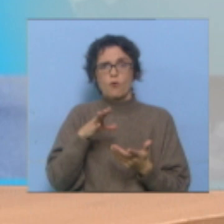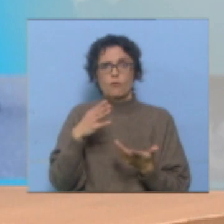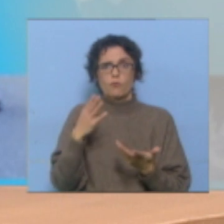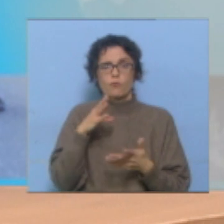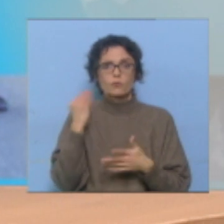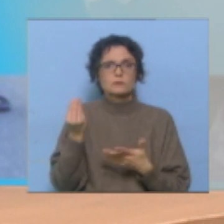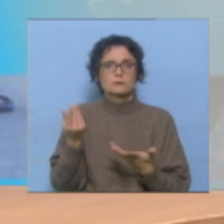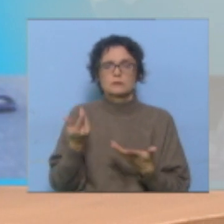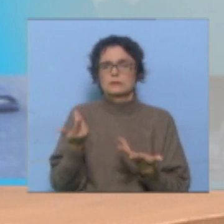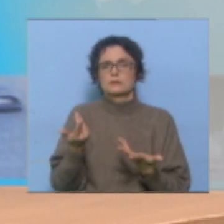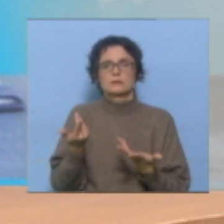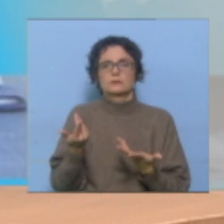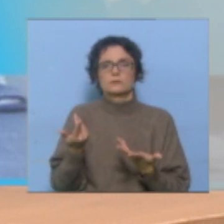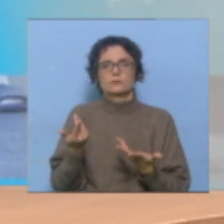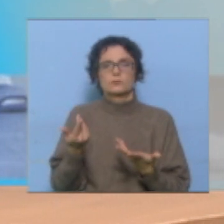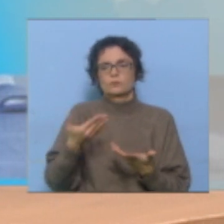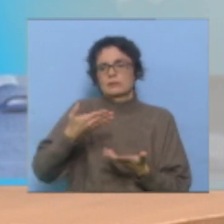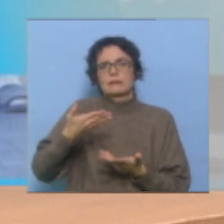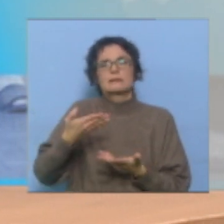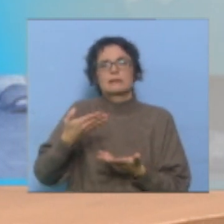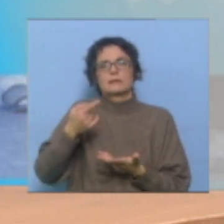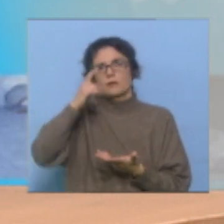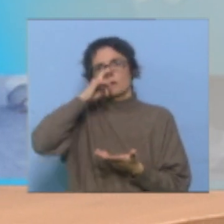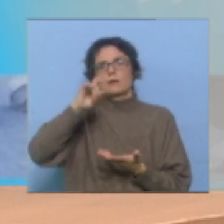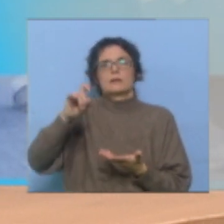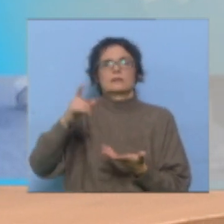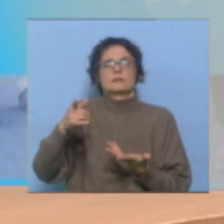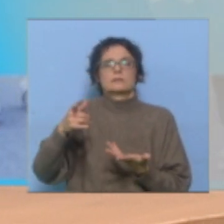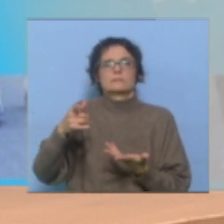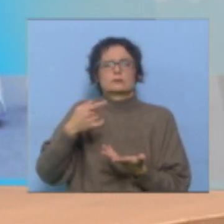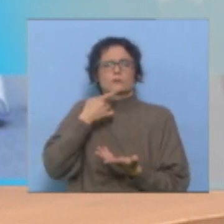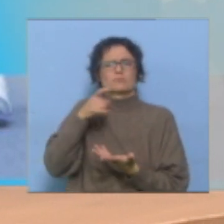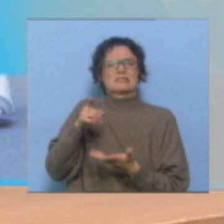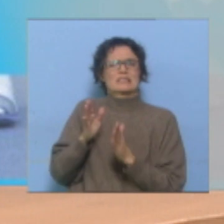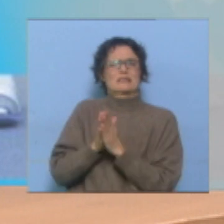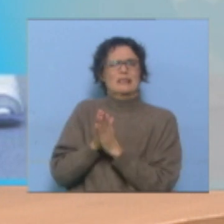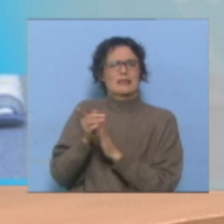se aquilo era ser igreja, quando, por exemplo, ele instituiu a Assembleia Diocesana,